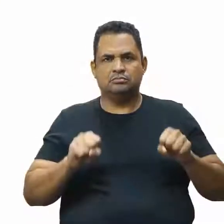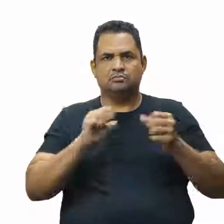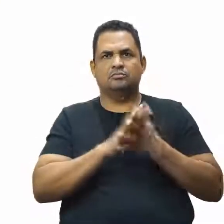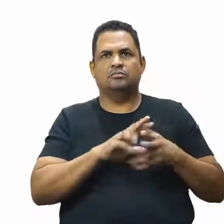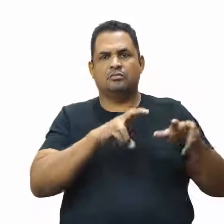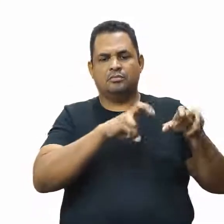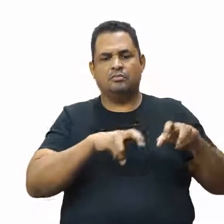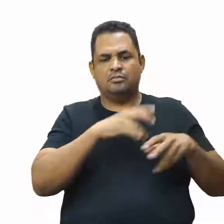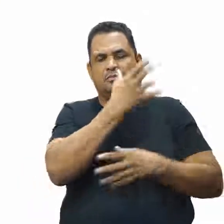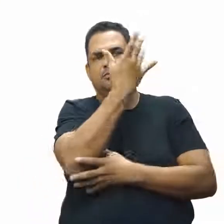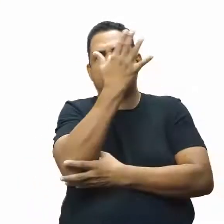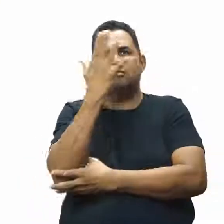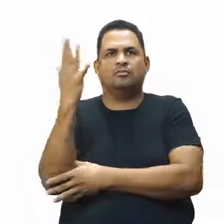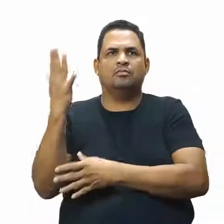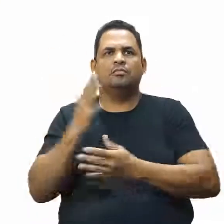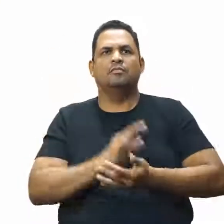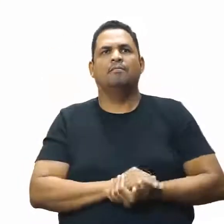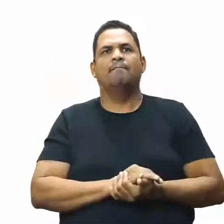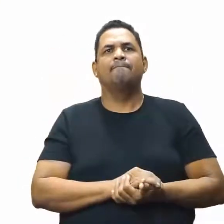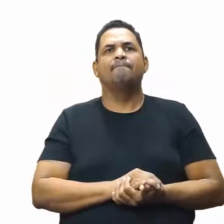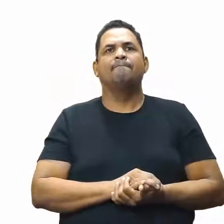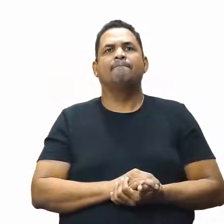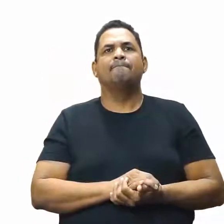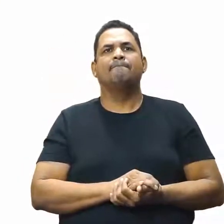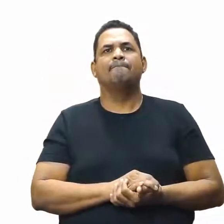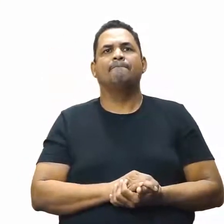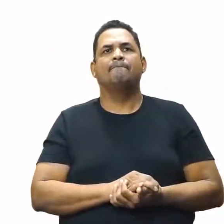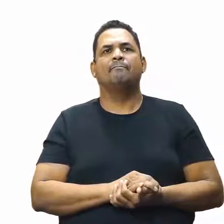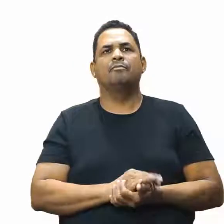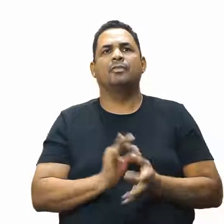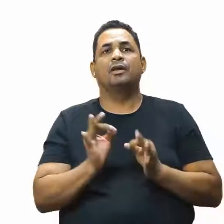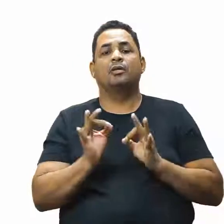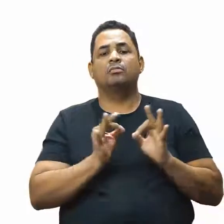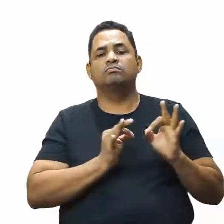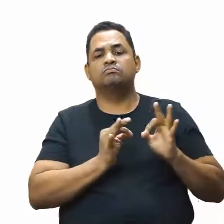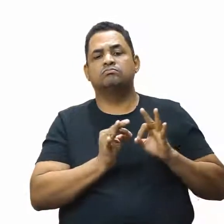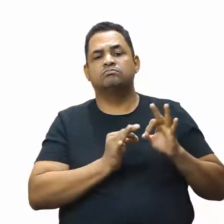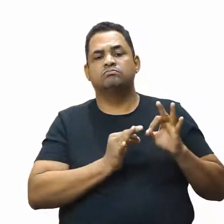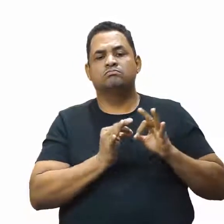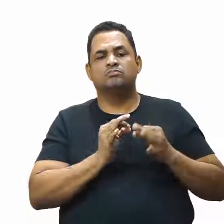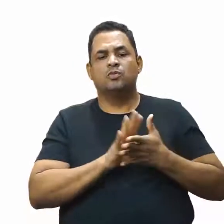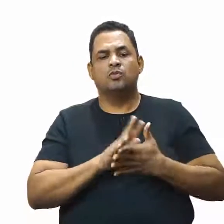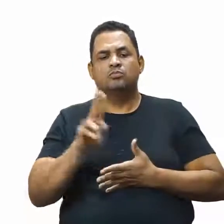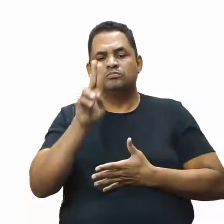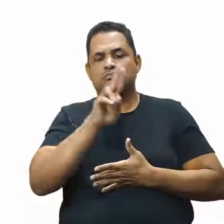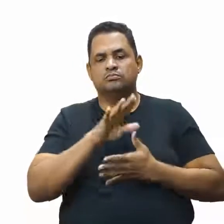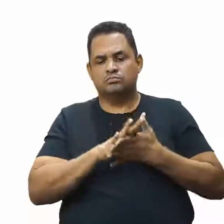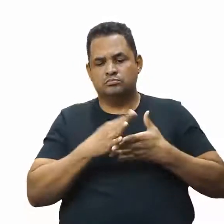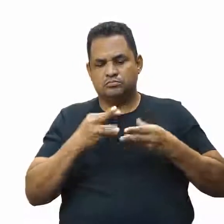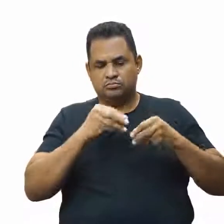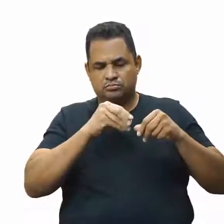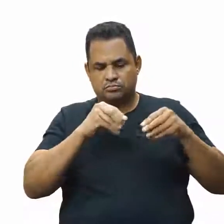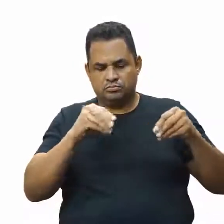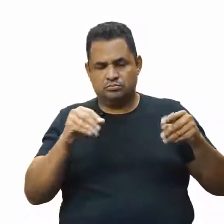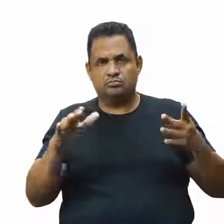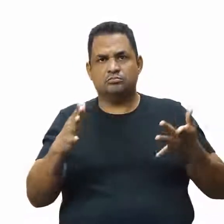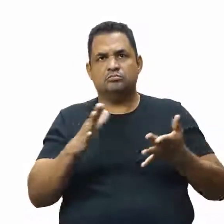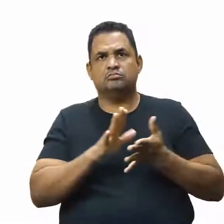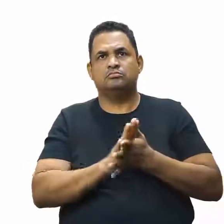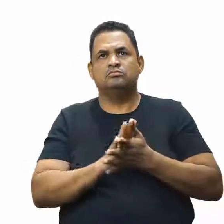sistema agroflorestal. É uma forma de uso da terra que